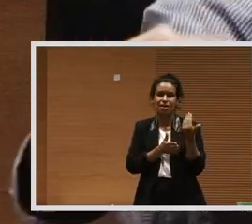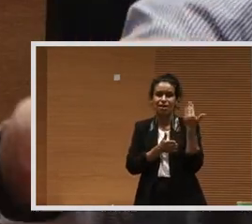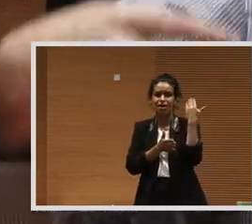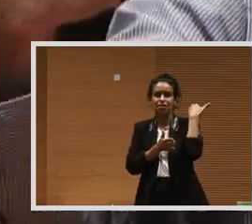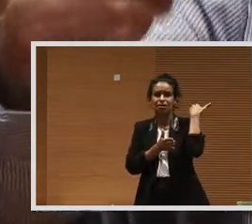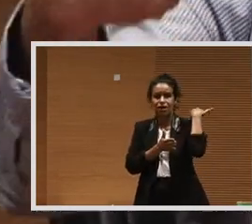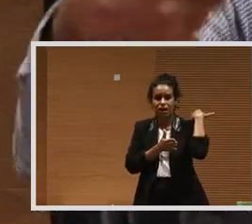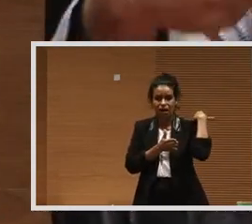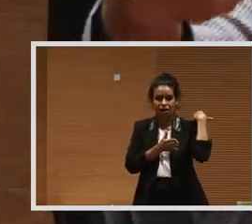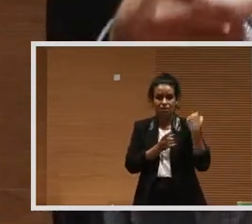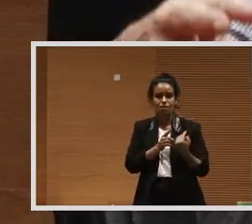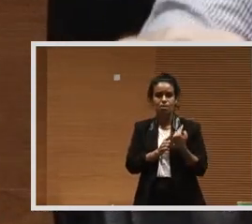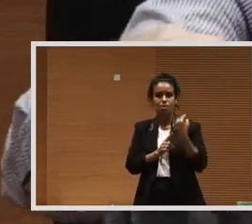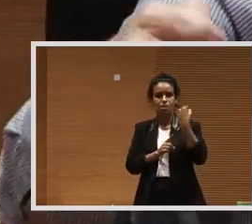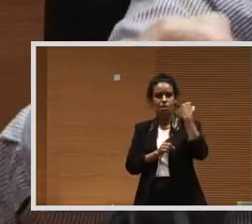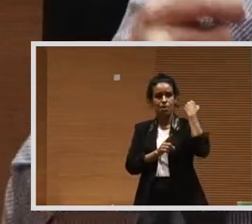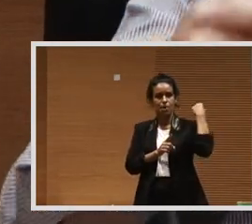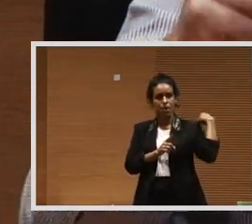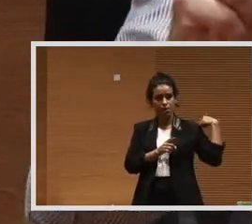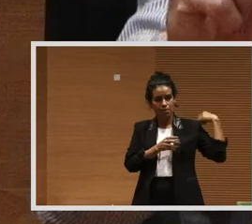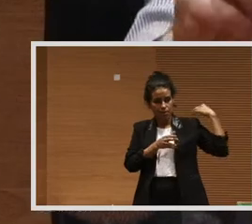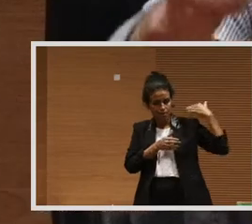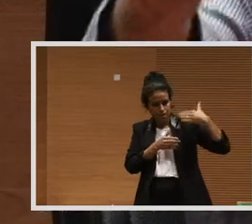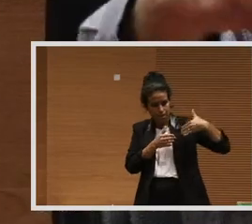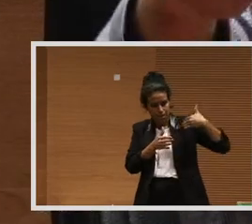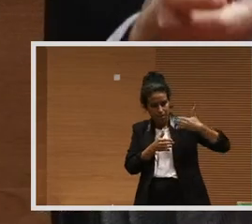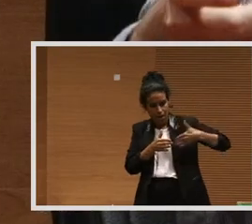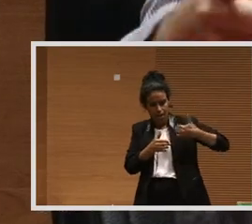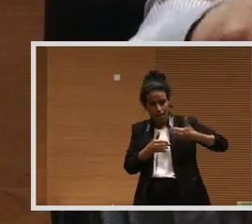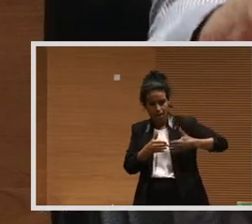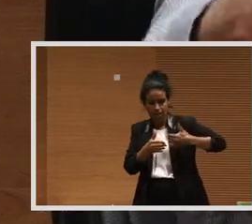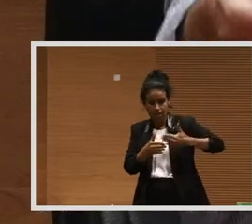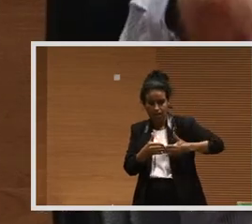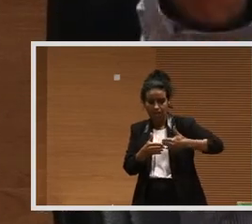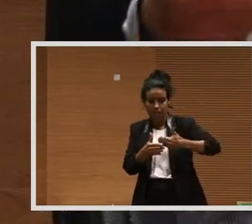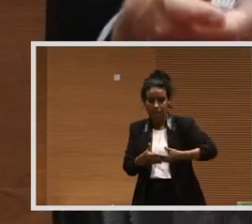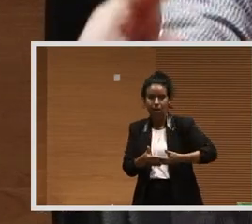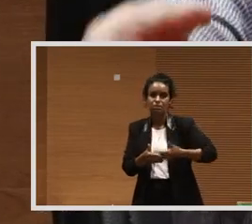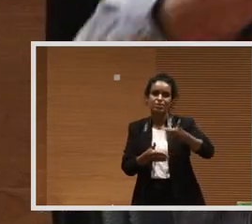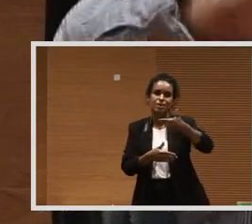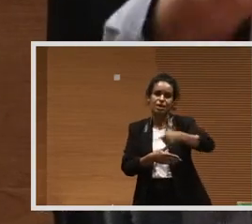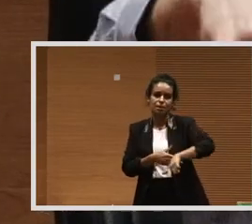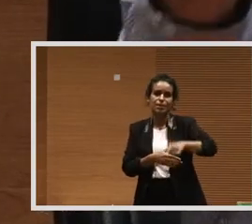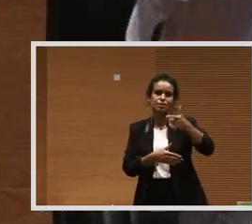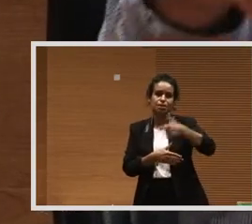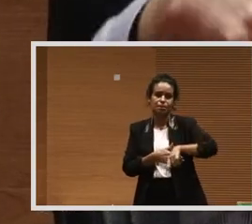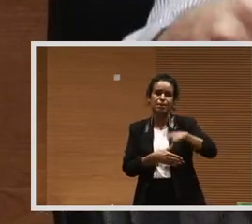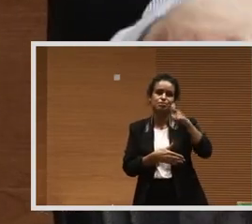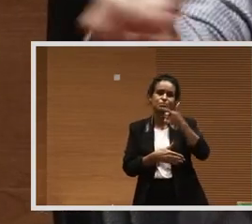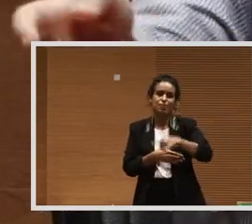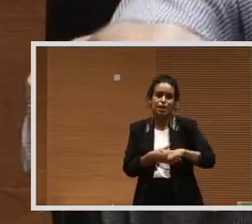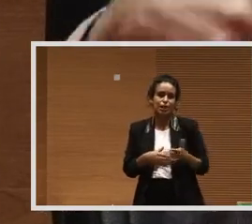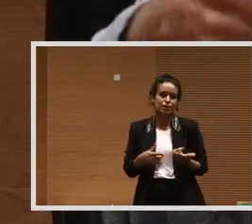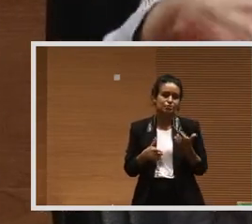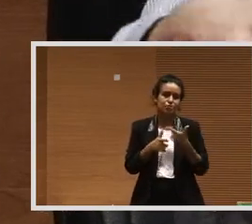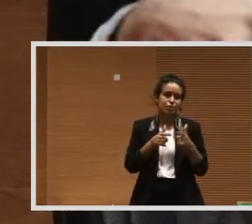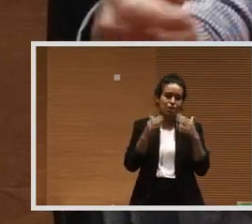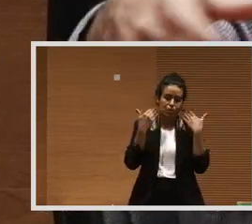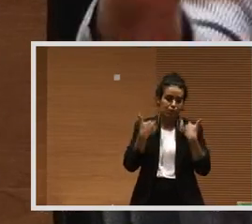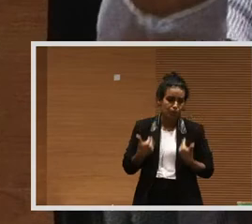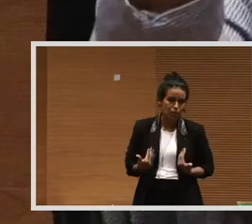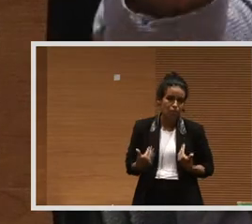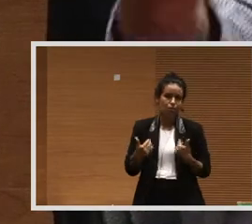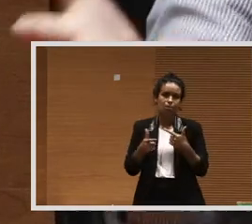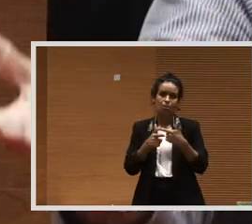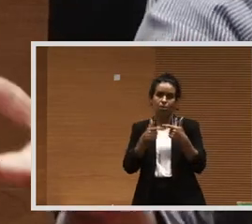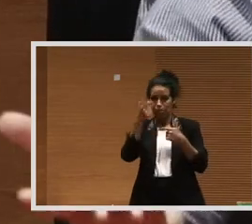essa violação vai se repetir em processos de redução do problema do desencontro linguístico a problemas do corpo, problemas do